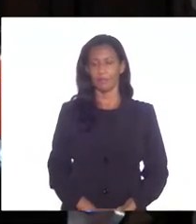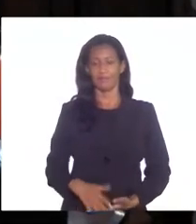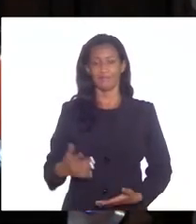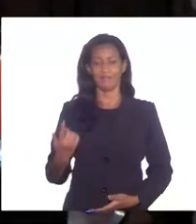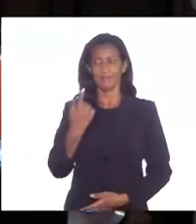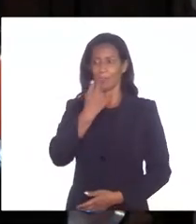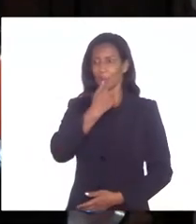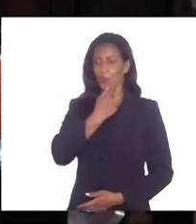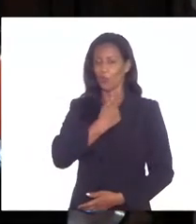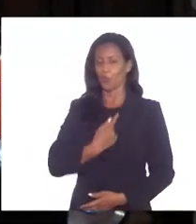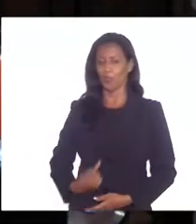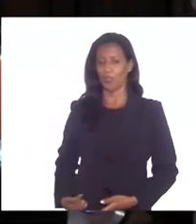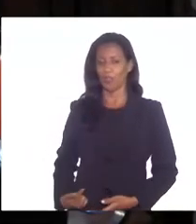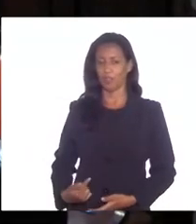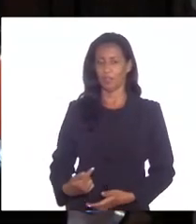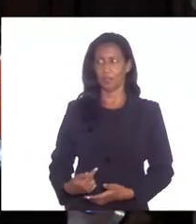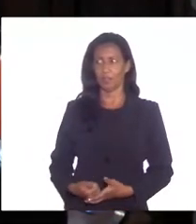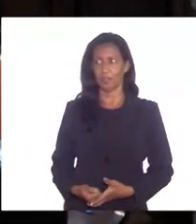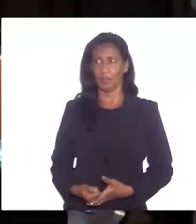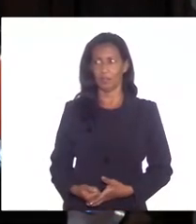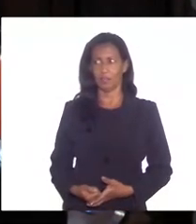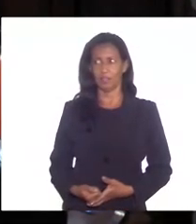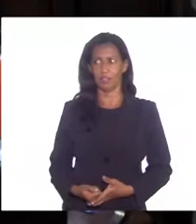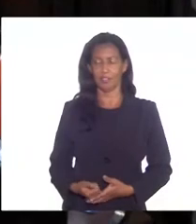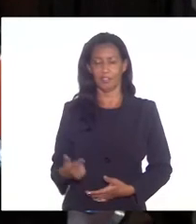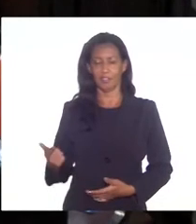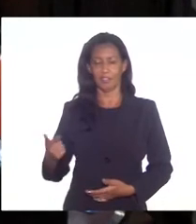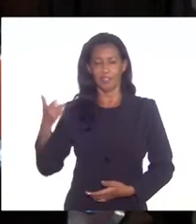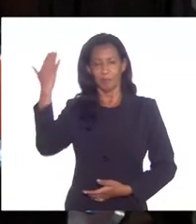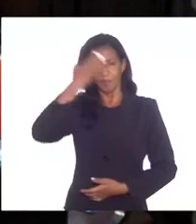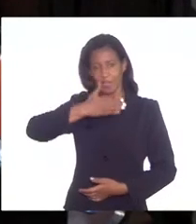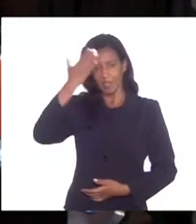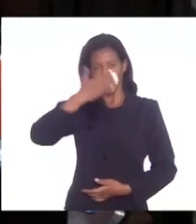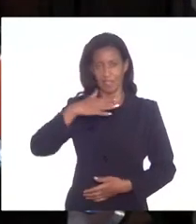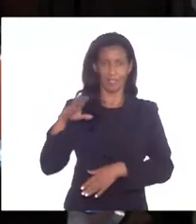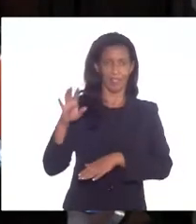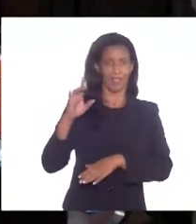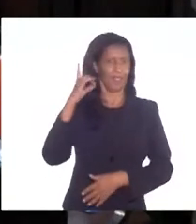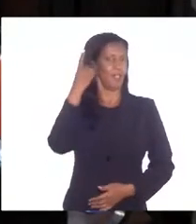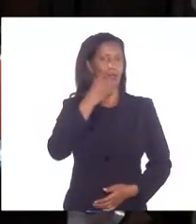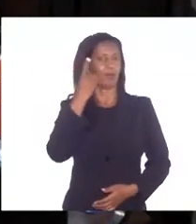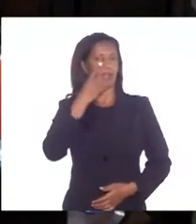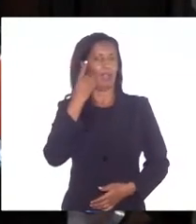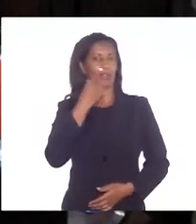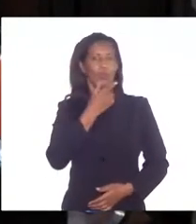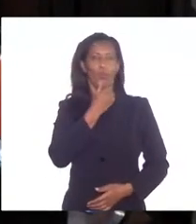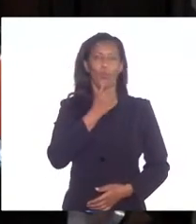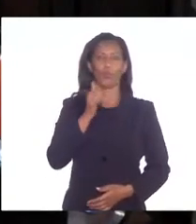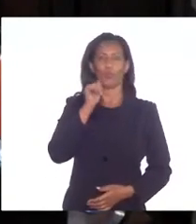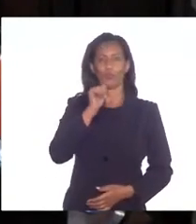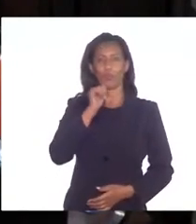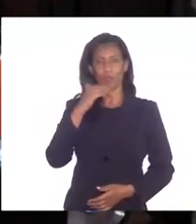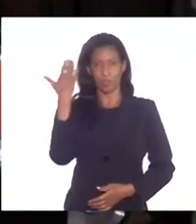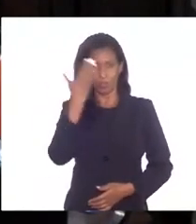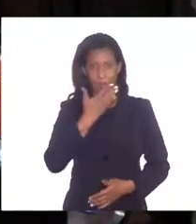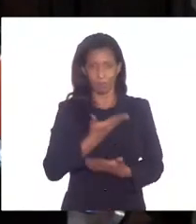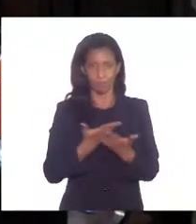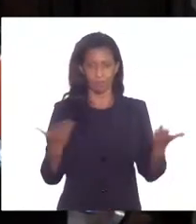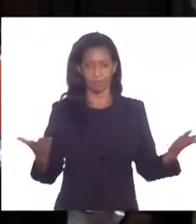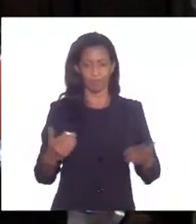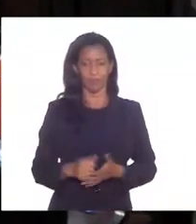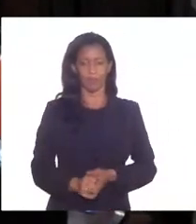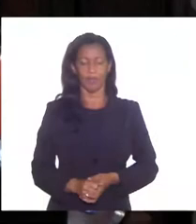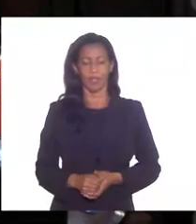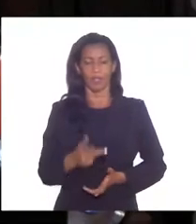Governador, senhoras e senhores presentes, deputadas e deputados, eu dizia aqui ao